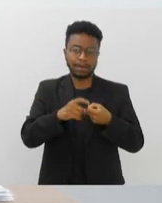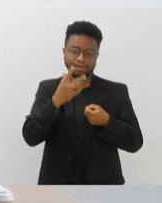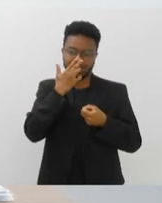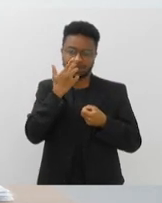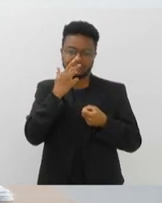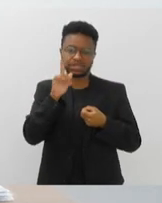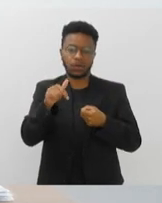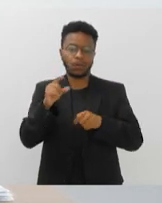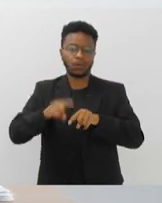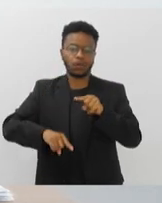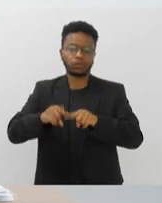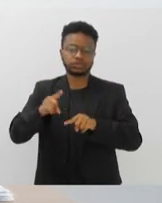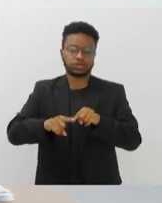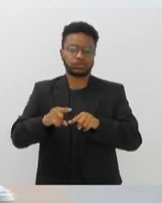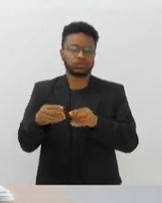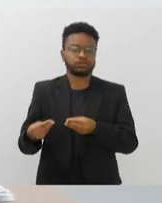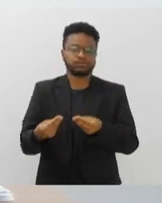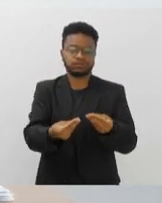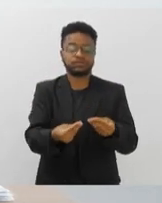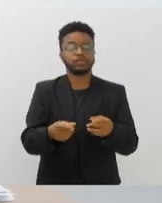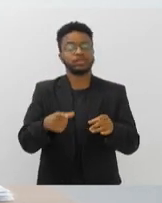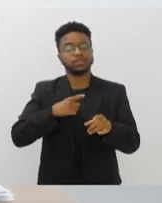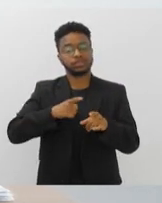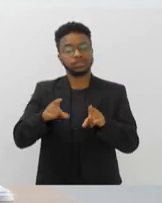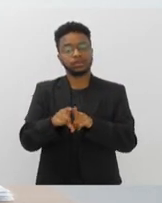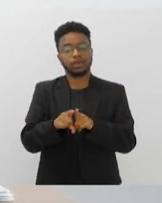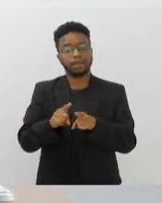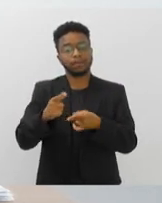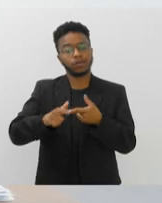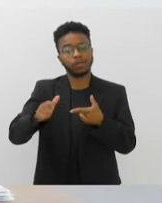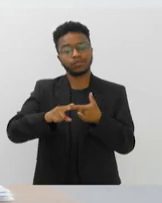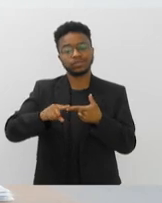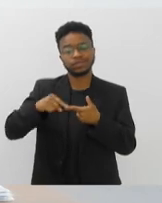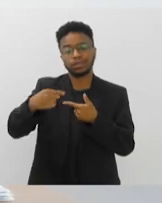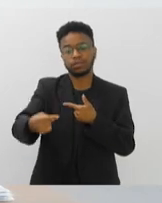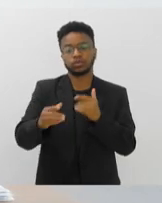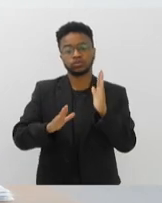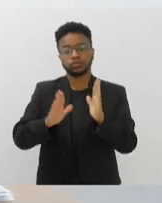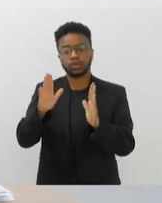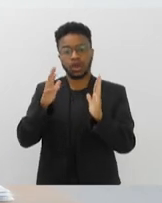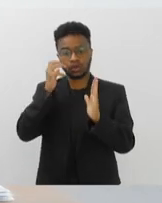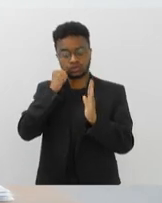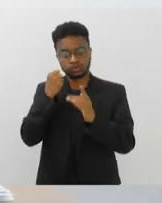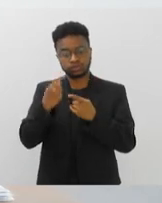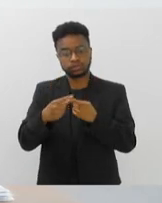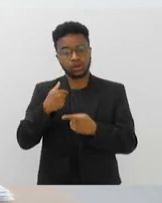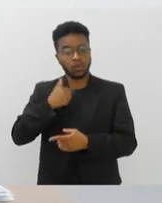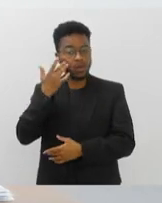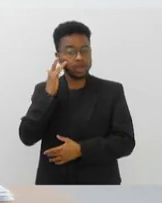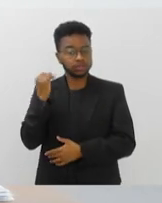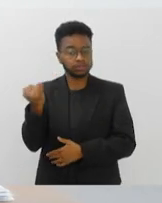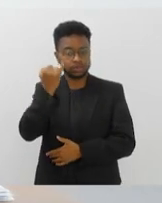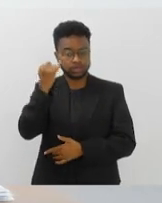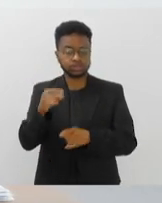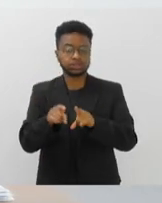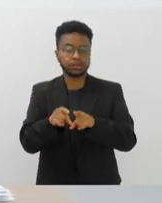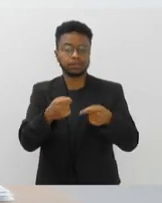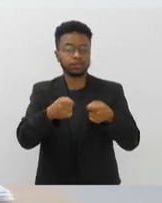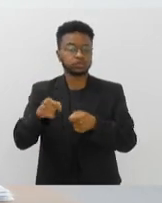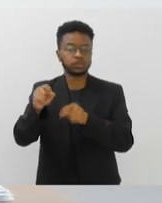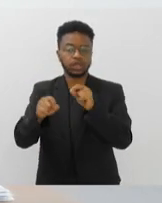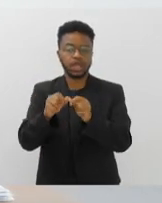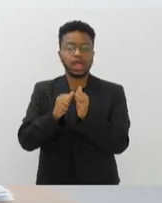objeto e temos problemas após adoção Então acho que é muito importante e necessário um acompanhamento